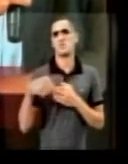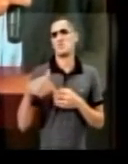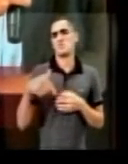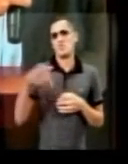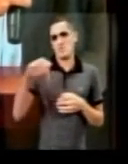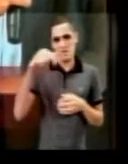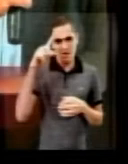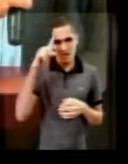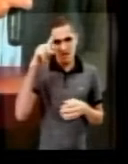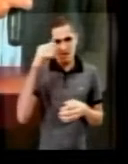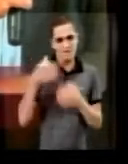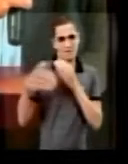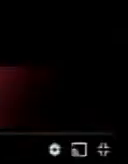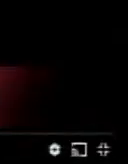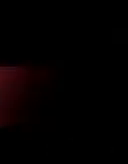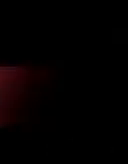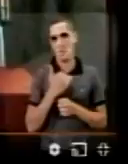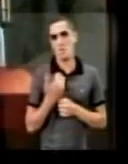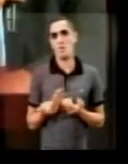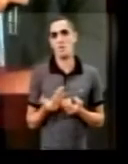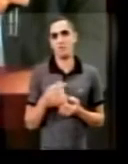8 óbitos.